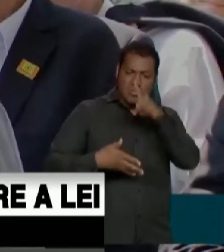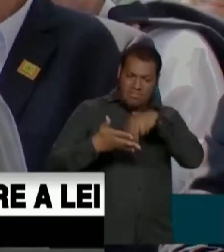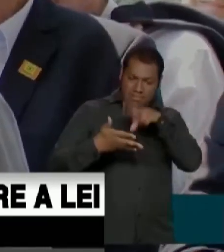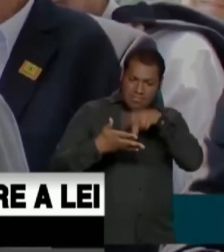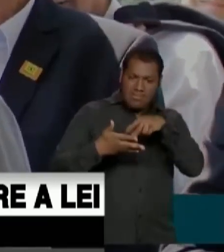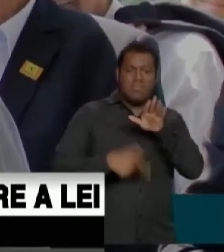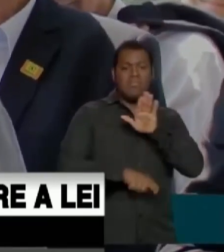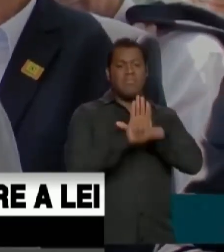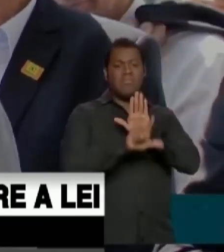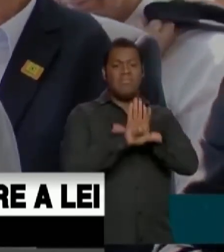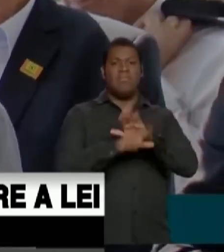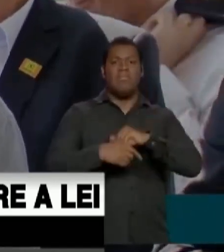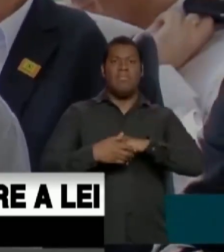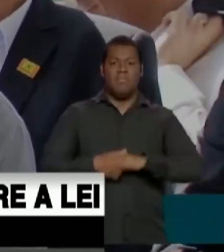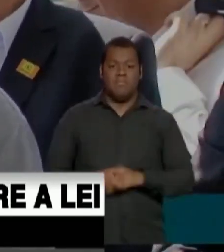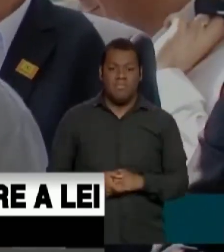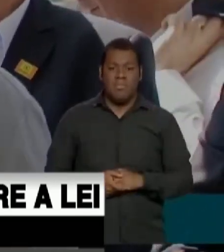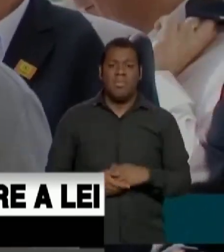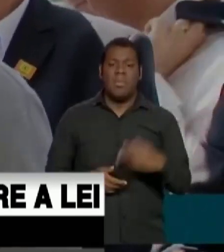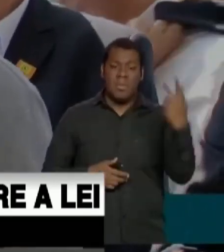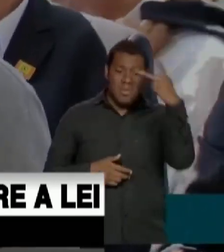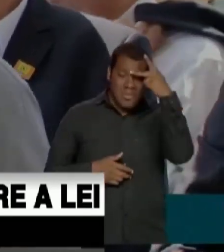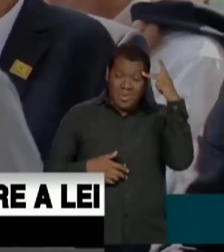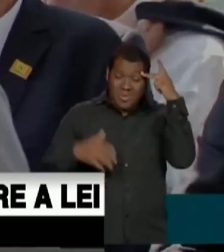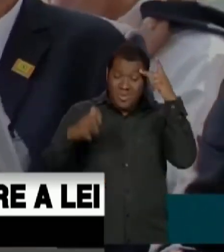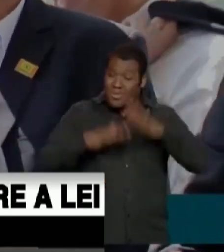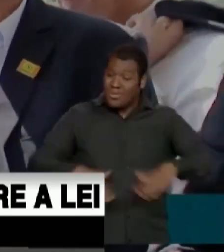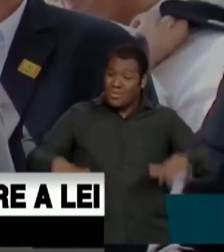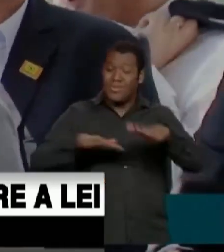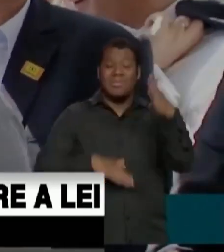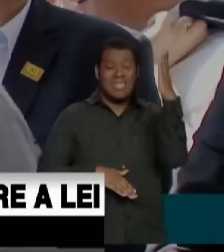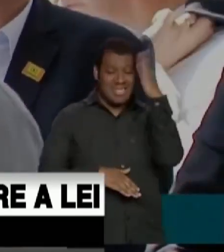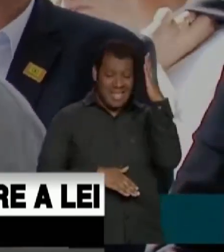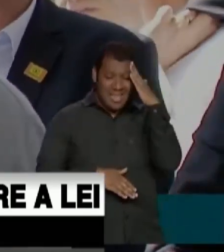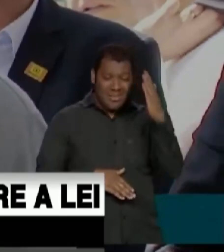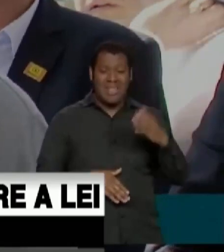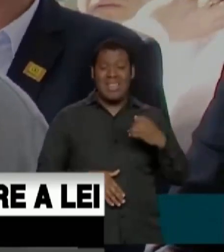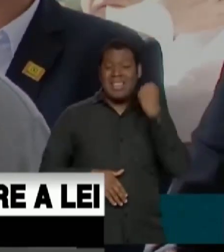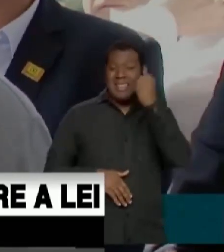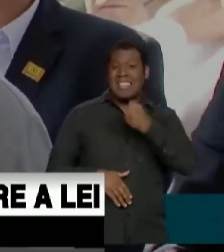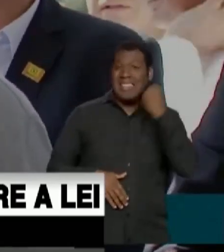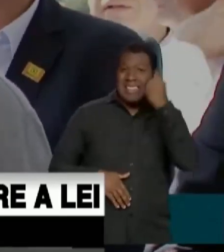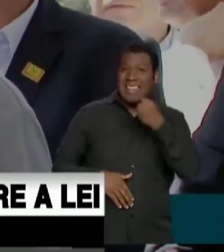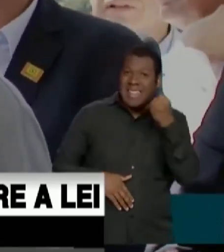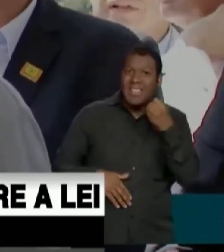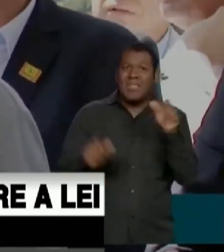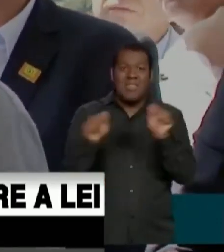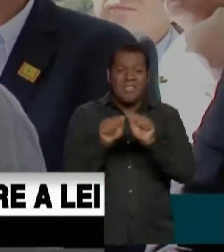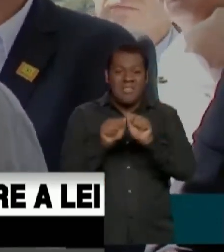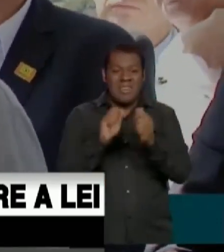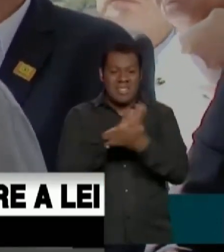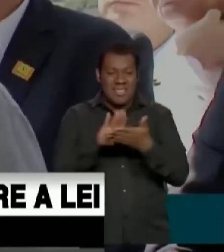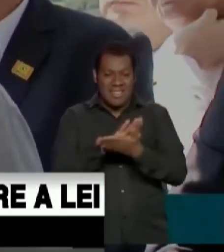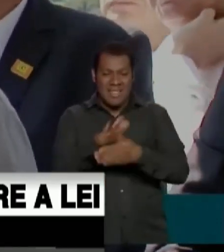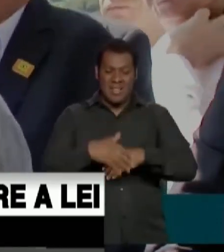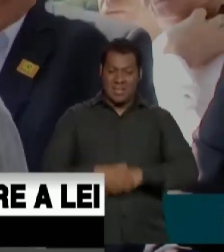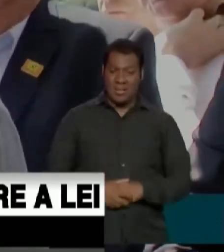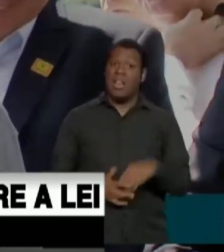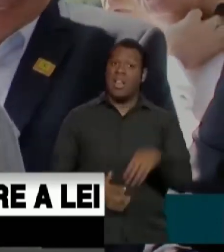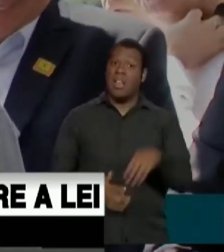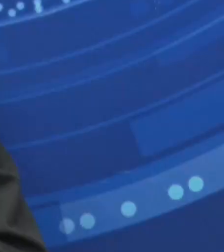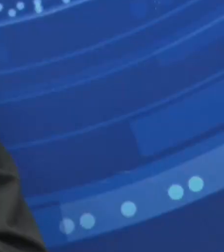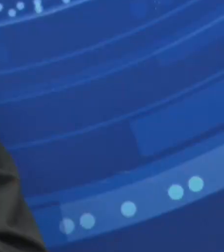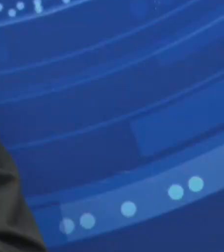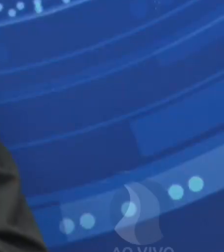Você acha que ele está fazendo isso? Ele está fazendo isso? Não está fazendo. Todo mundo sabe que ele não está fazendo. Se ele estivesse fazendo, eu não estava reclamando. Eu sou bobo de reclamar de uma coisa